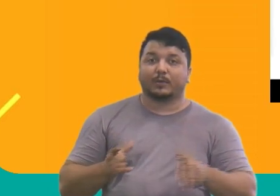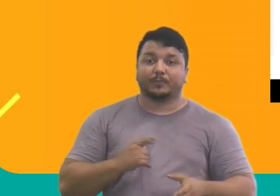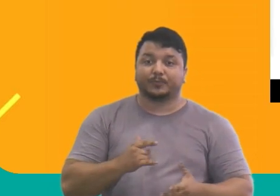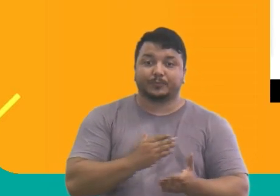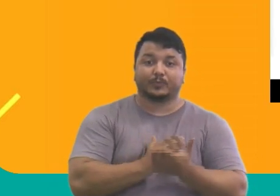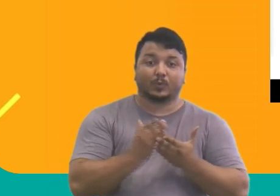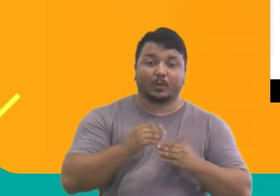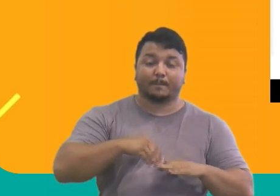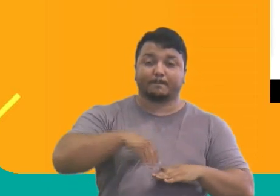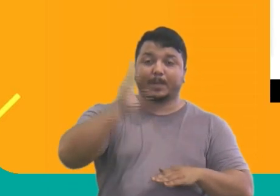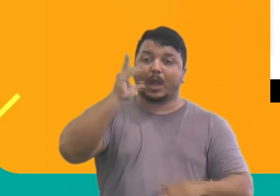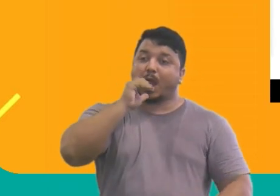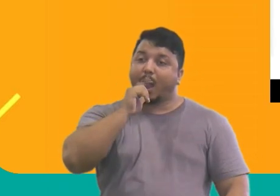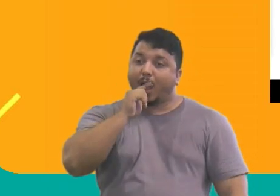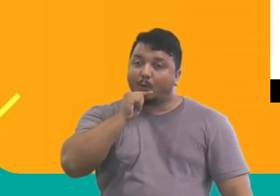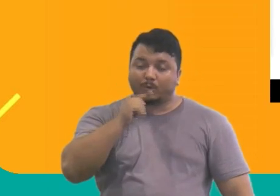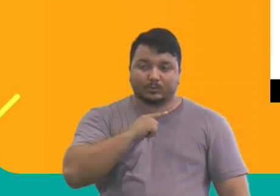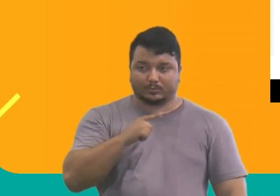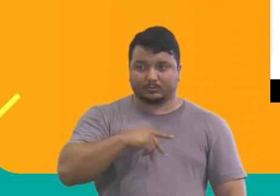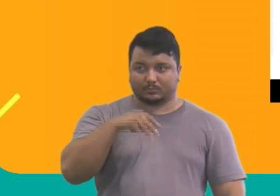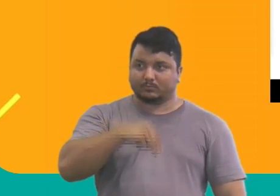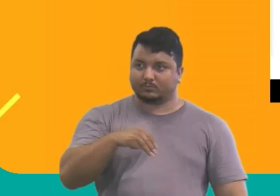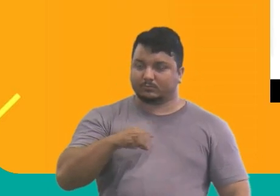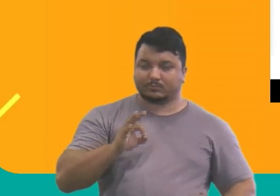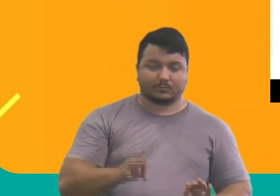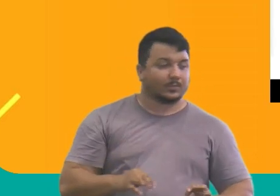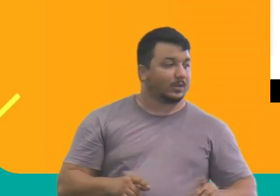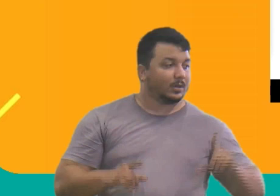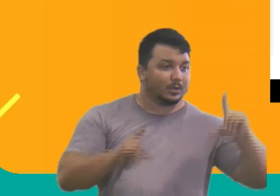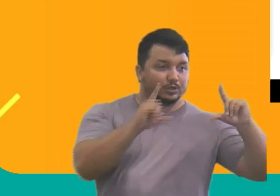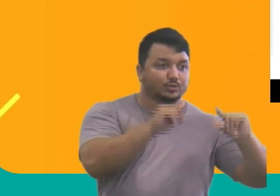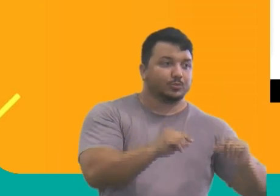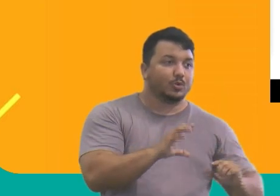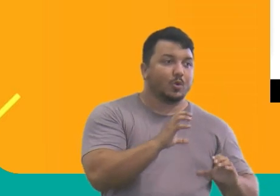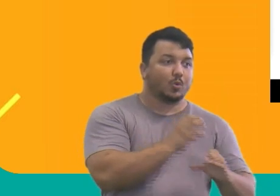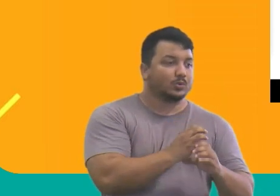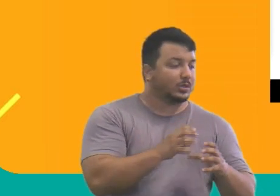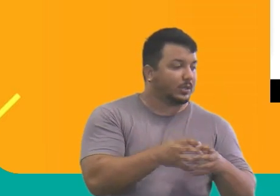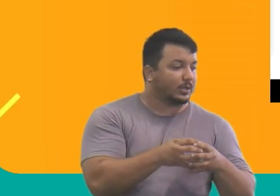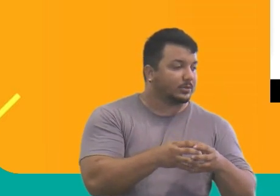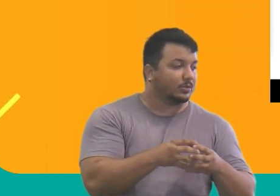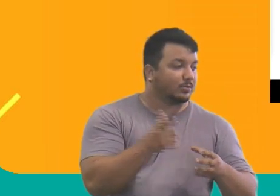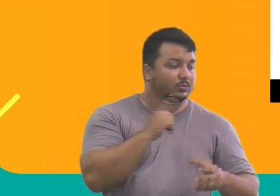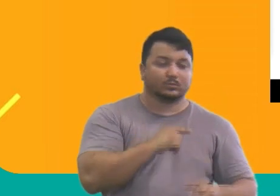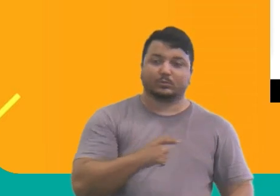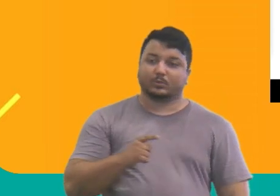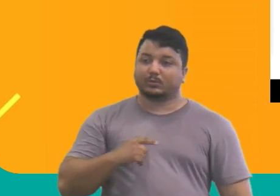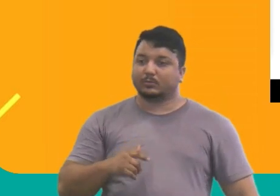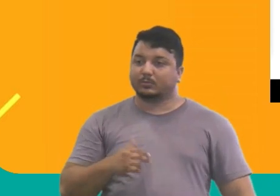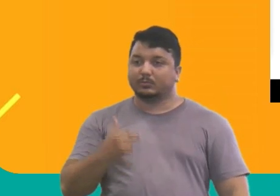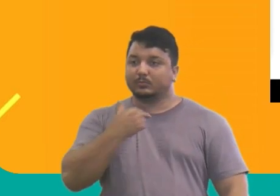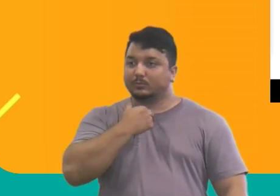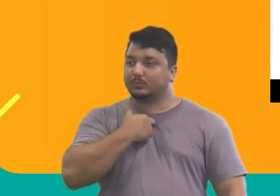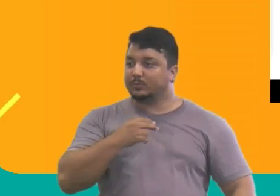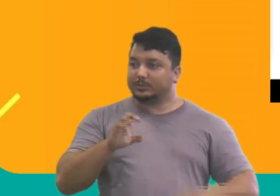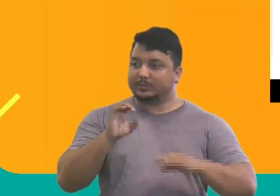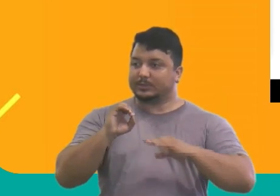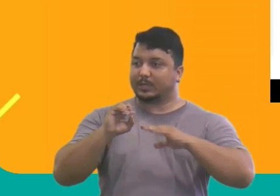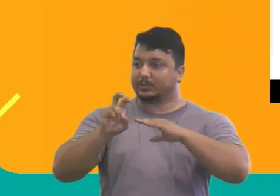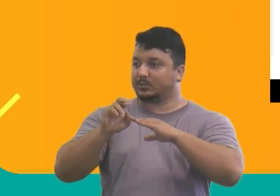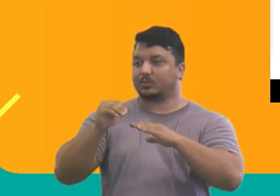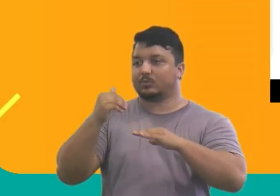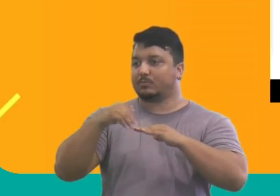aumento a quantidade de água, matematicamente, eu diminuo a concentração? Começa que meus itens não podiam dar maiores que